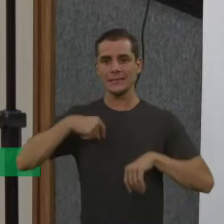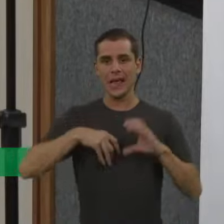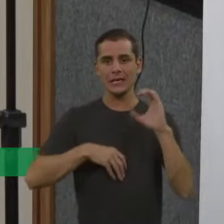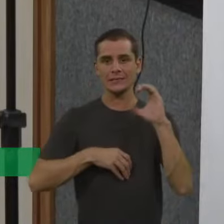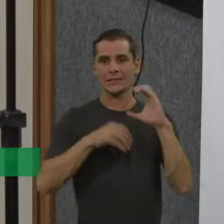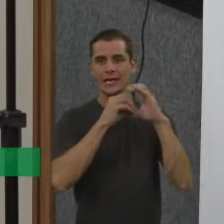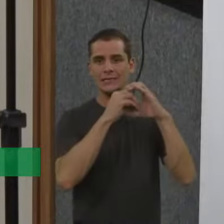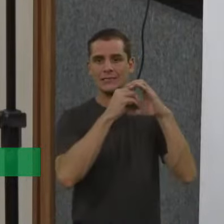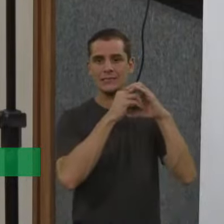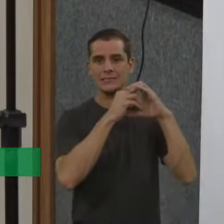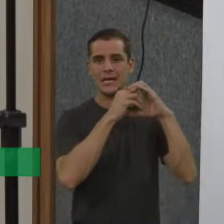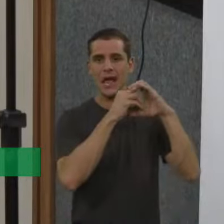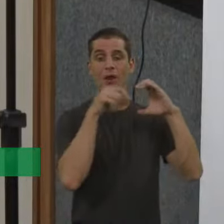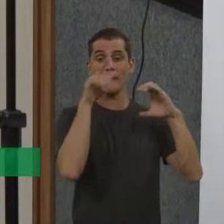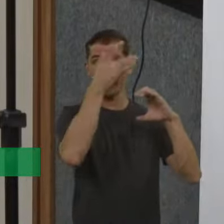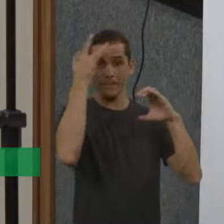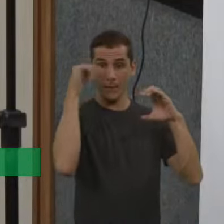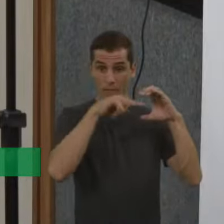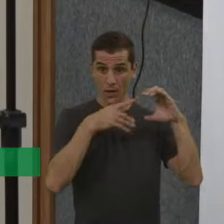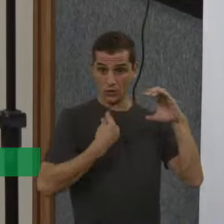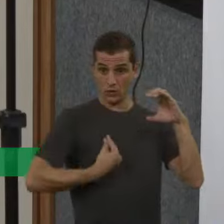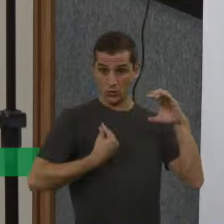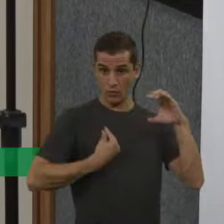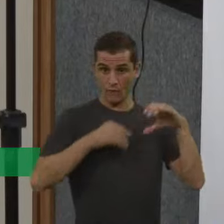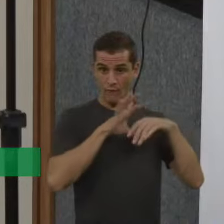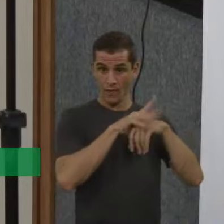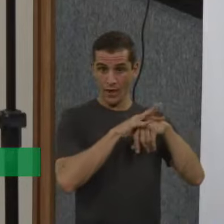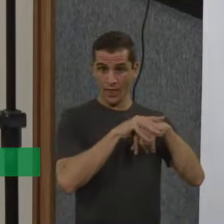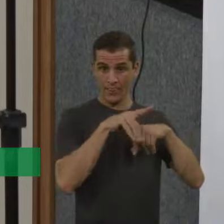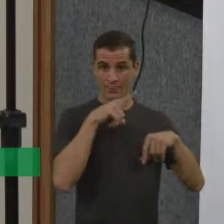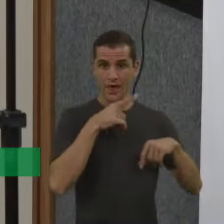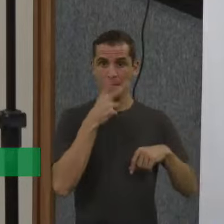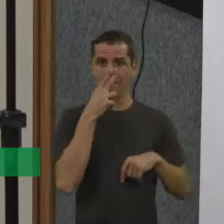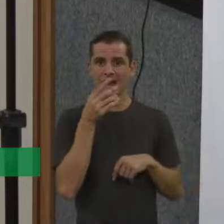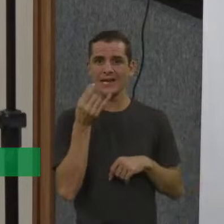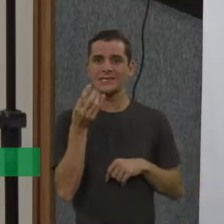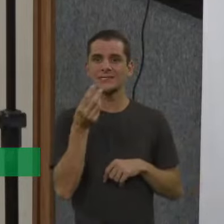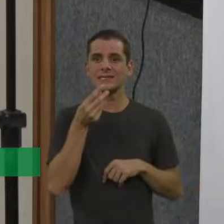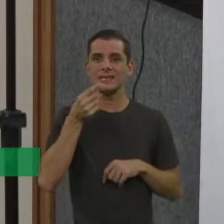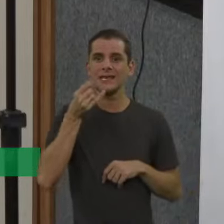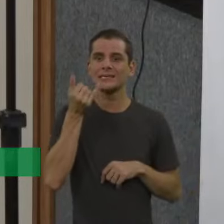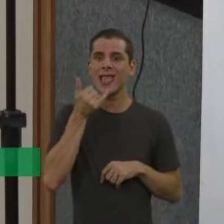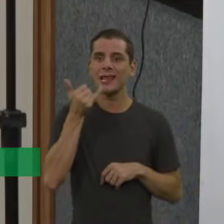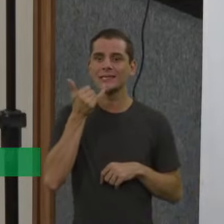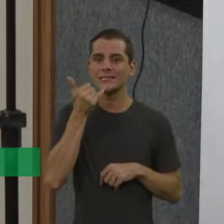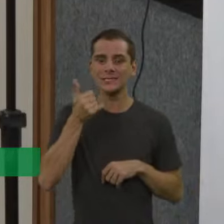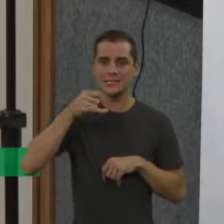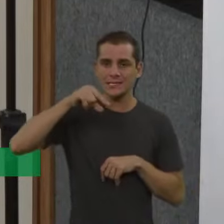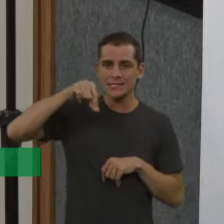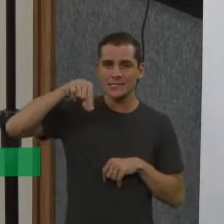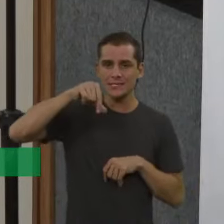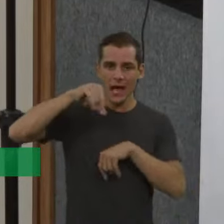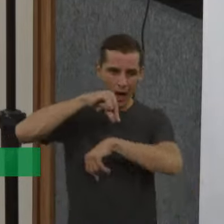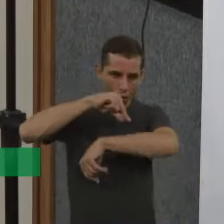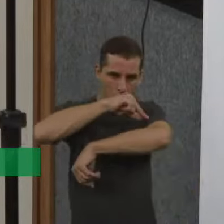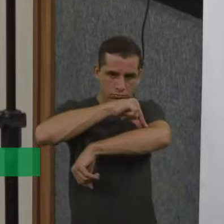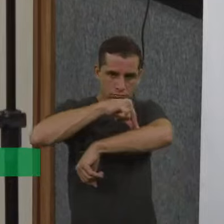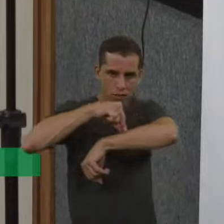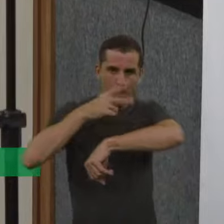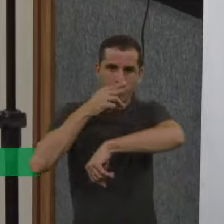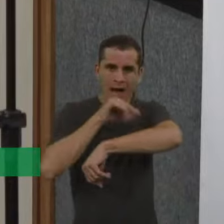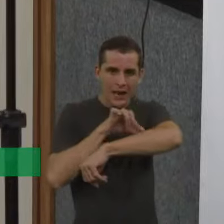as pessoas suam muito, elas têm até cristais de sal na pele, e se você der um beijo numa pessoa com fibrose cística, vai ser realmente um beijo